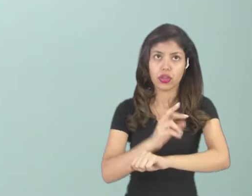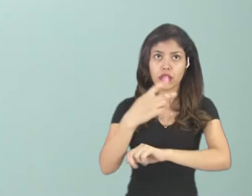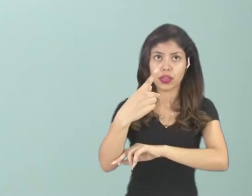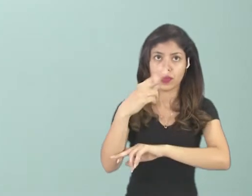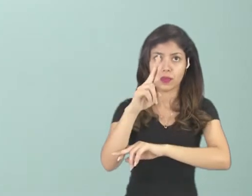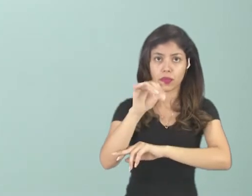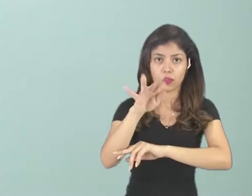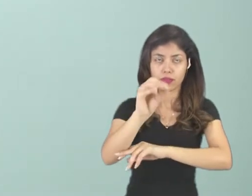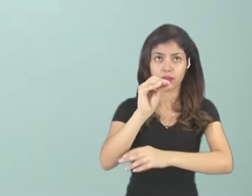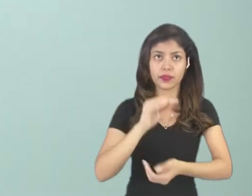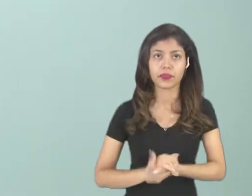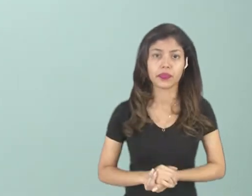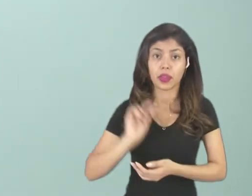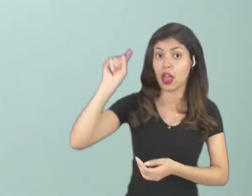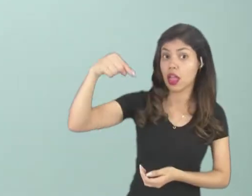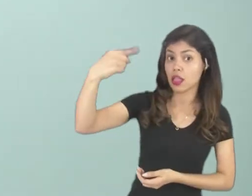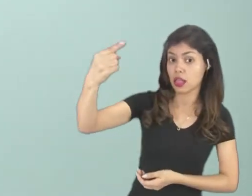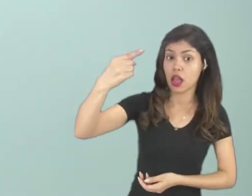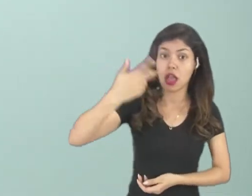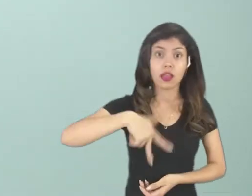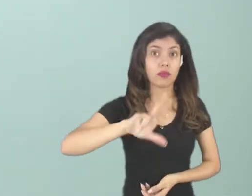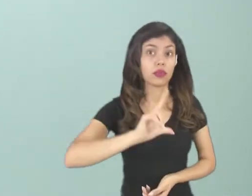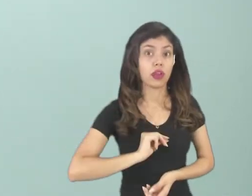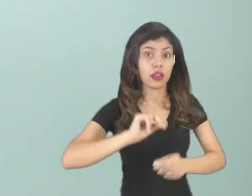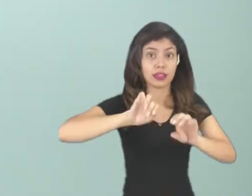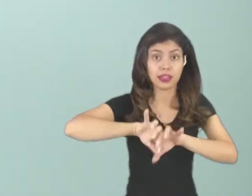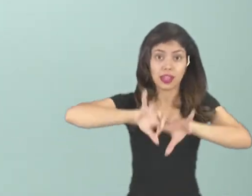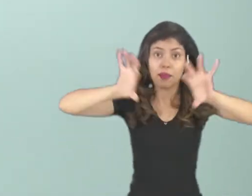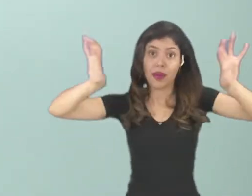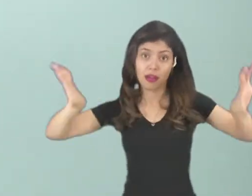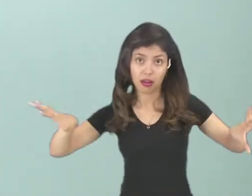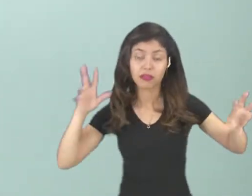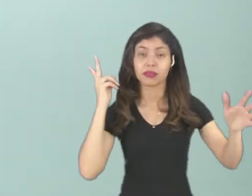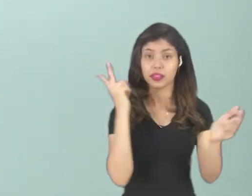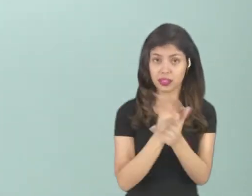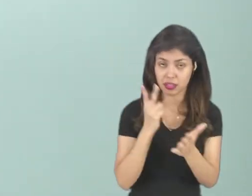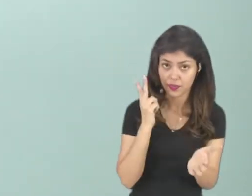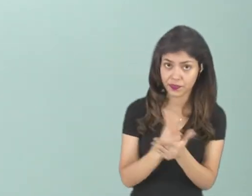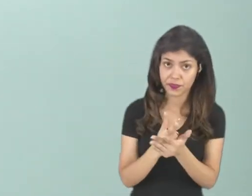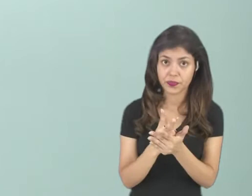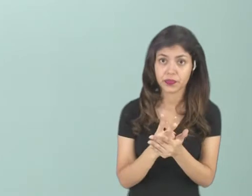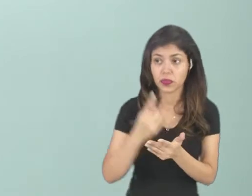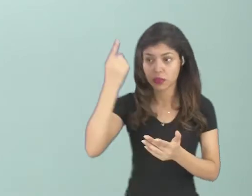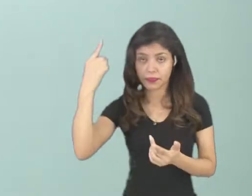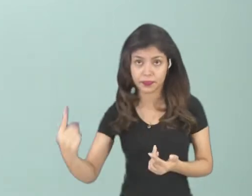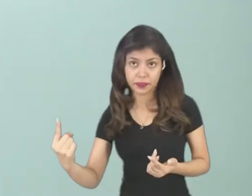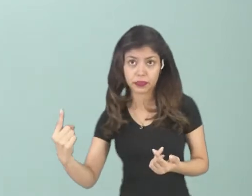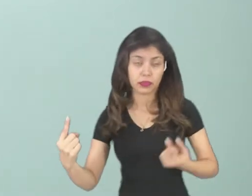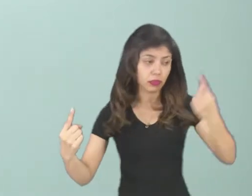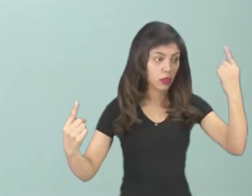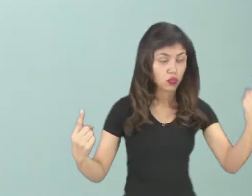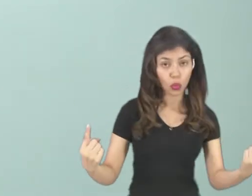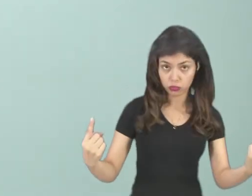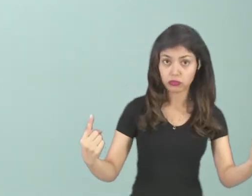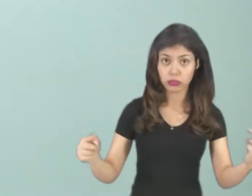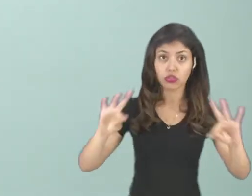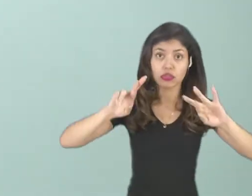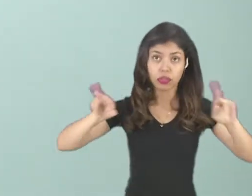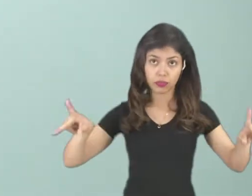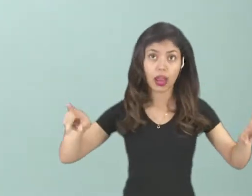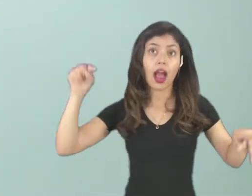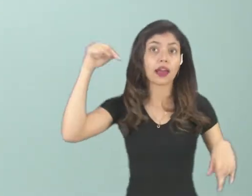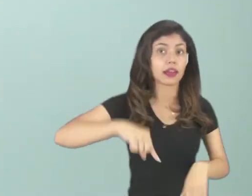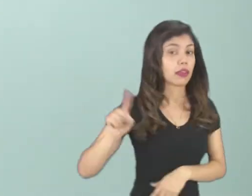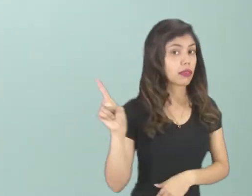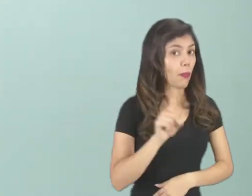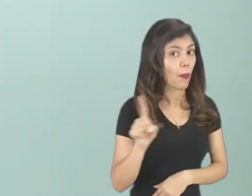em Portugal eles eram separados, né? Era sempre um ponto e outro tópico, né? E aqui